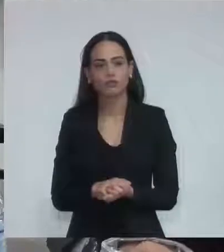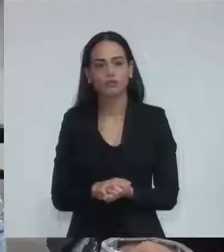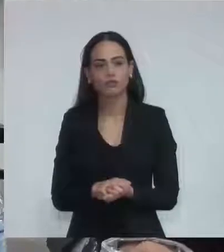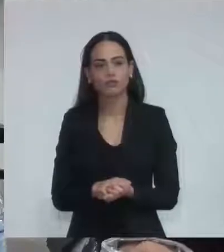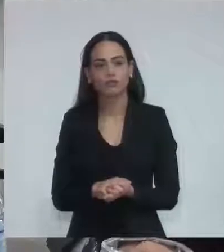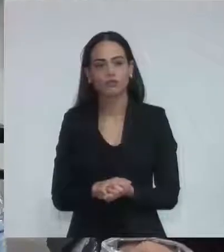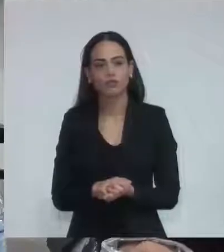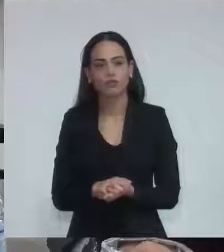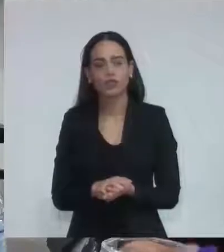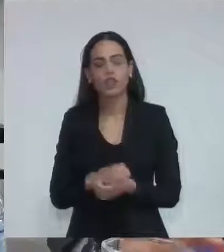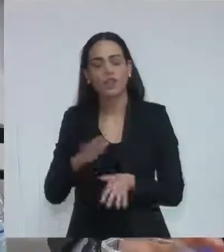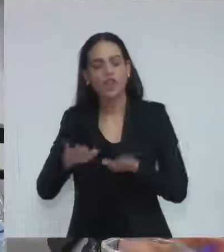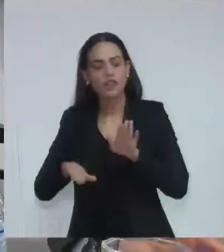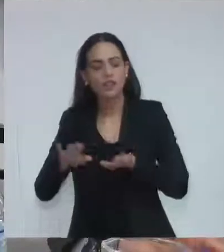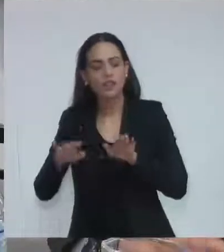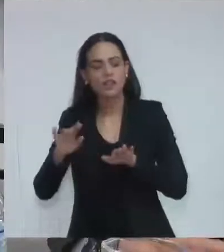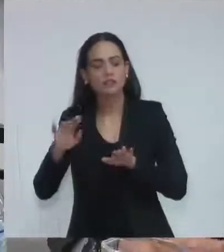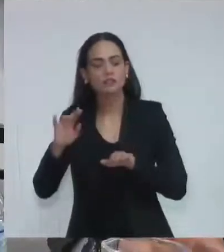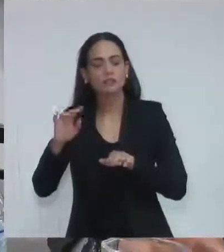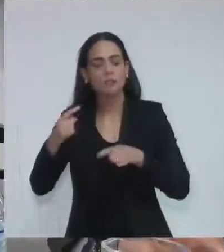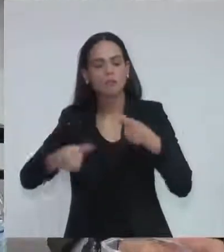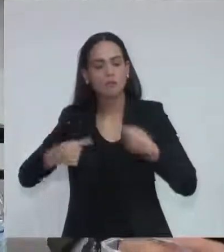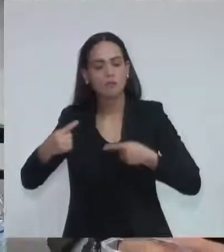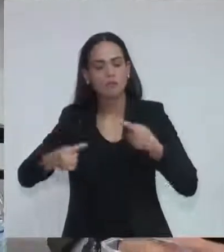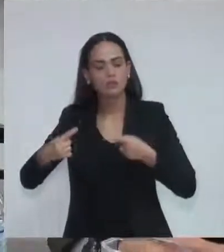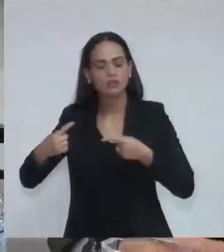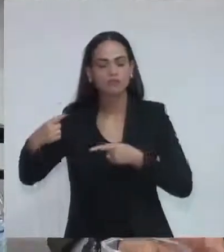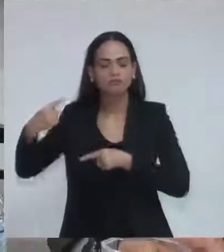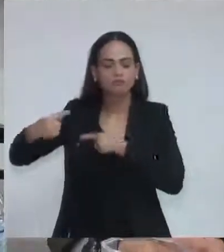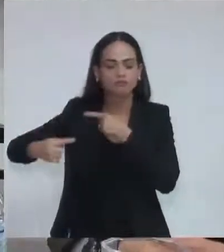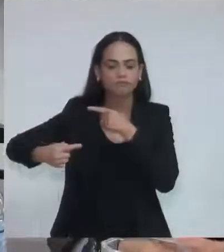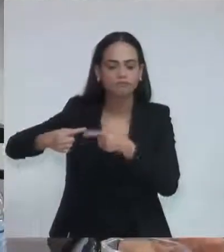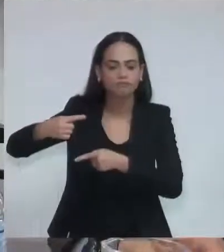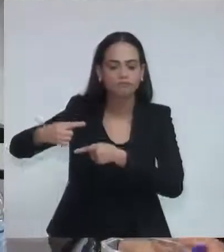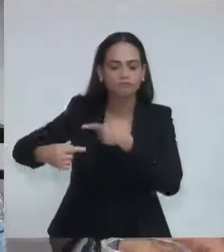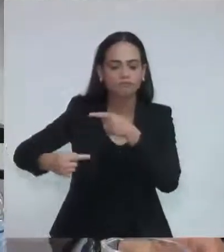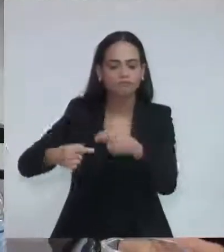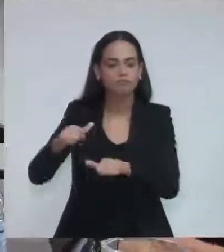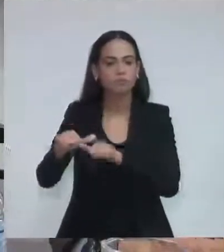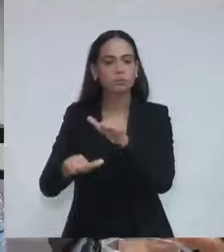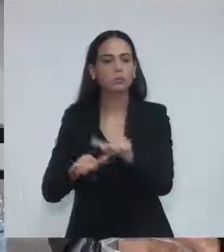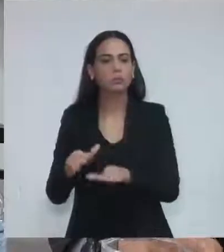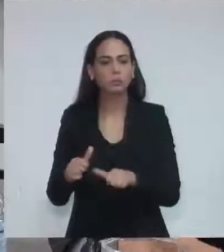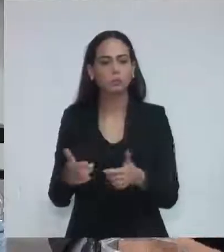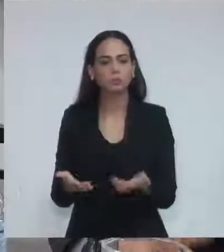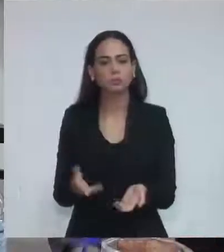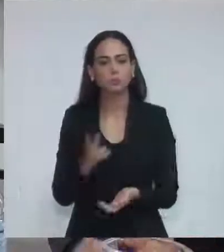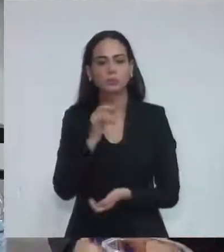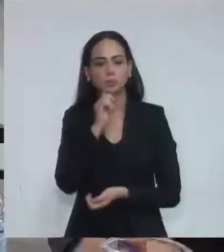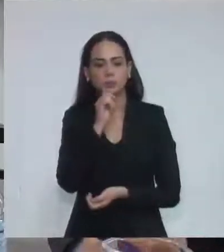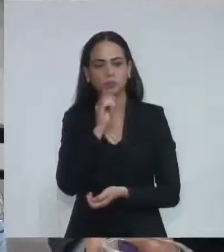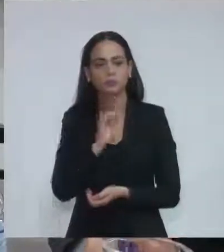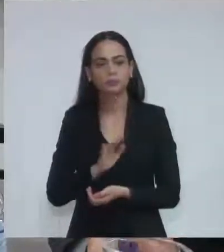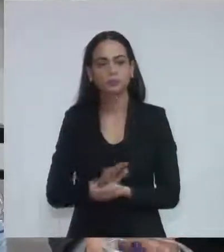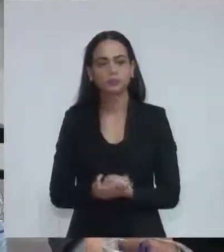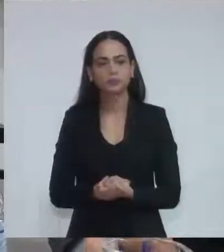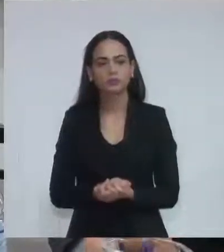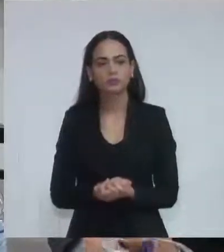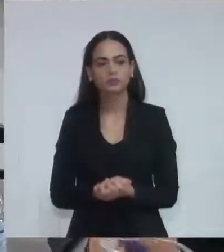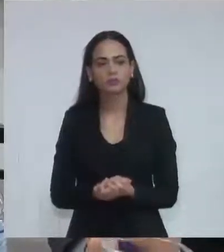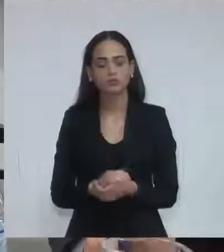as condições da política de venda elas mudem, né? Então, vamos aqui pensar hipoteticamente. Um